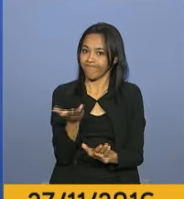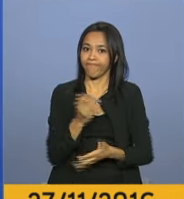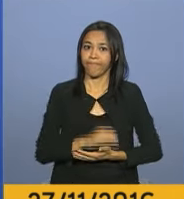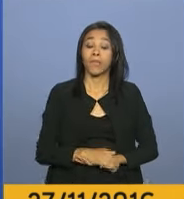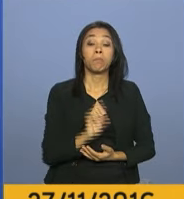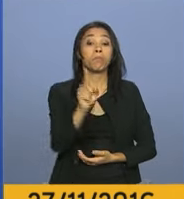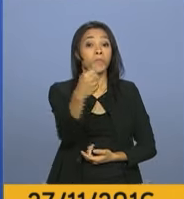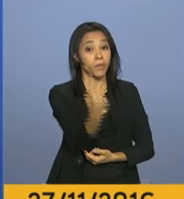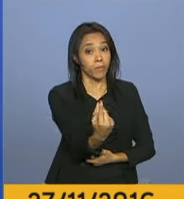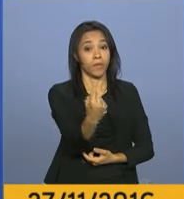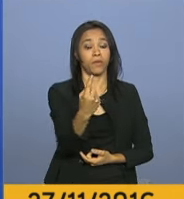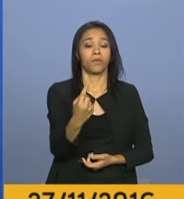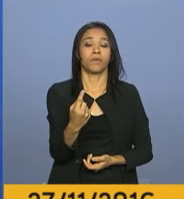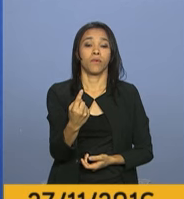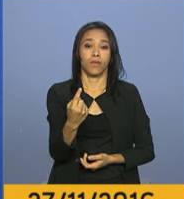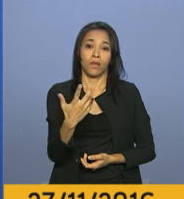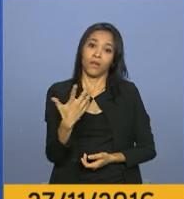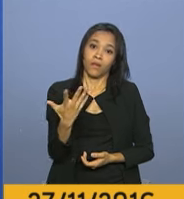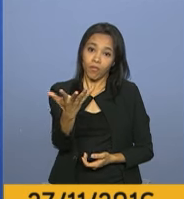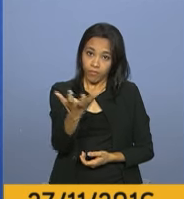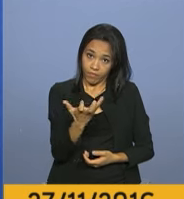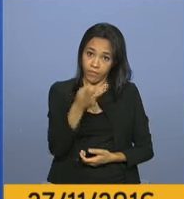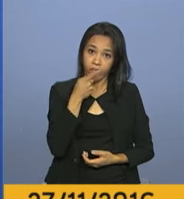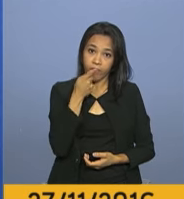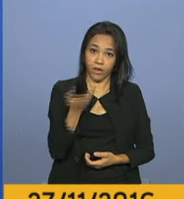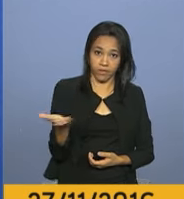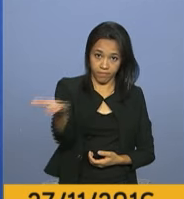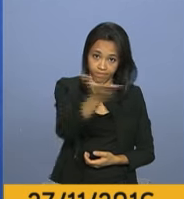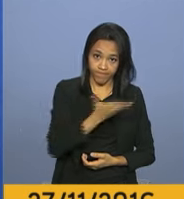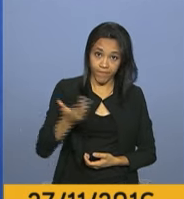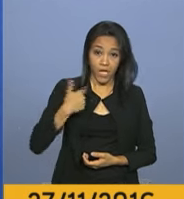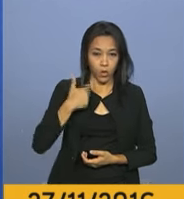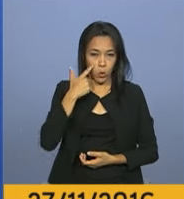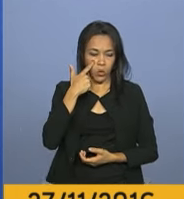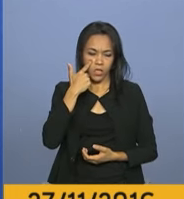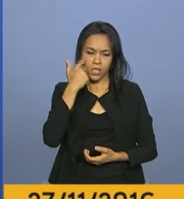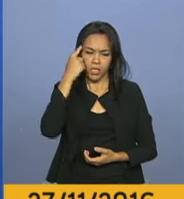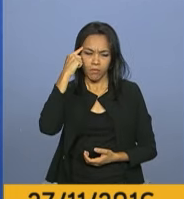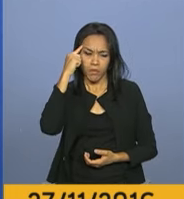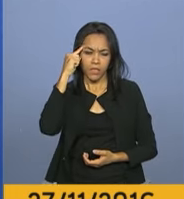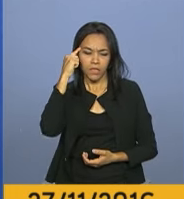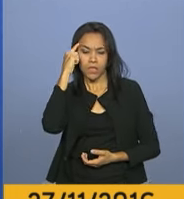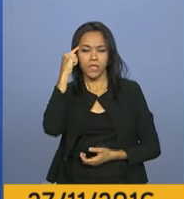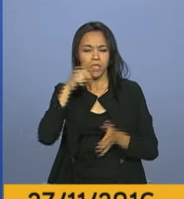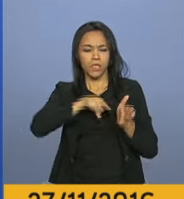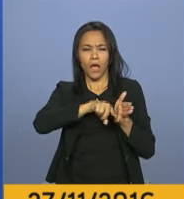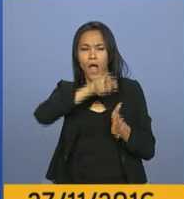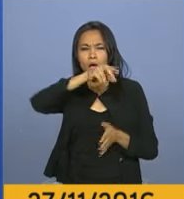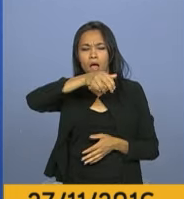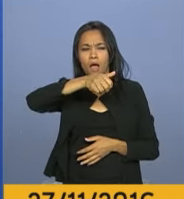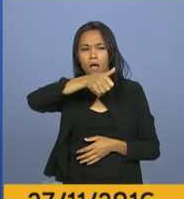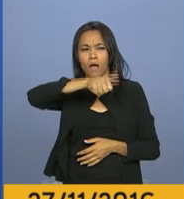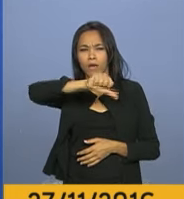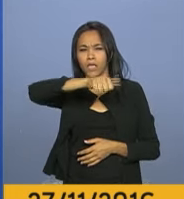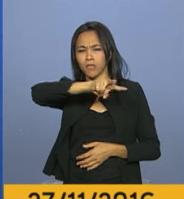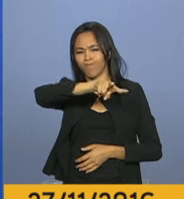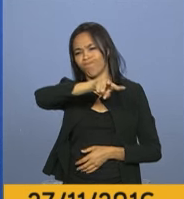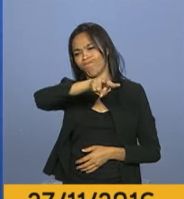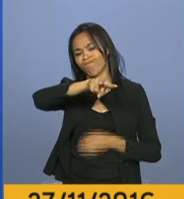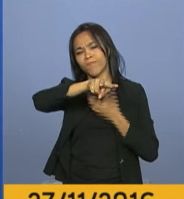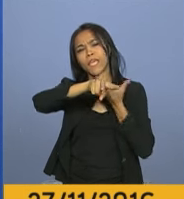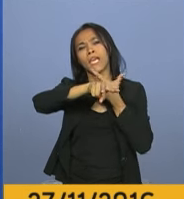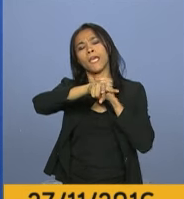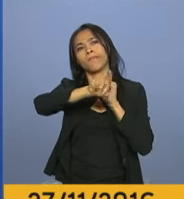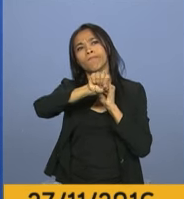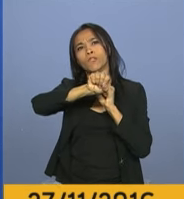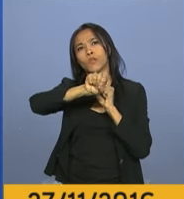Em primeiro lugar, eu devo registrar que eu estou examinando com muito cuidado quem é que pode ir para a